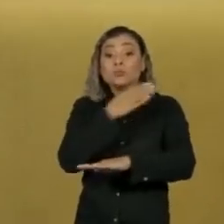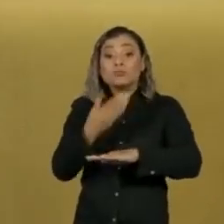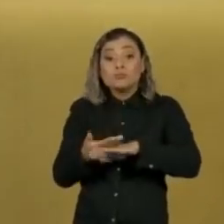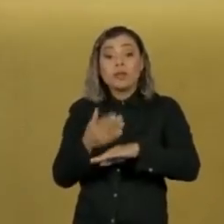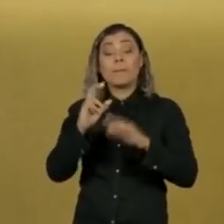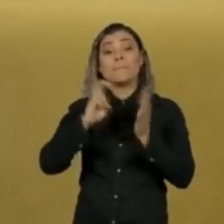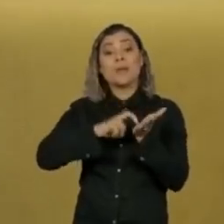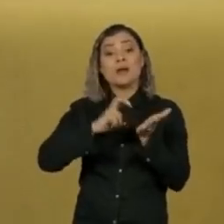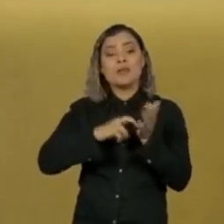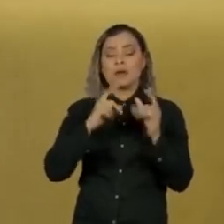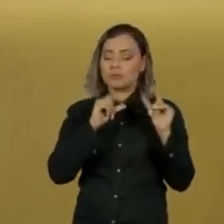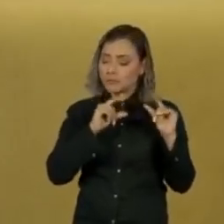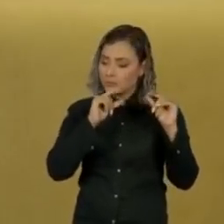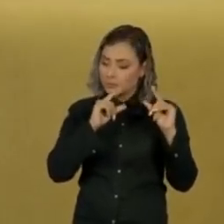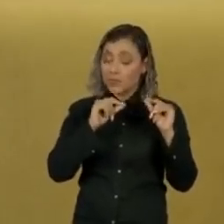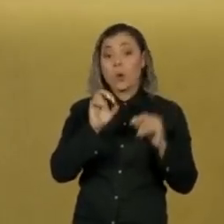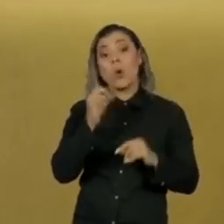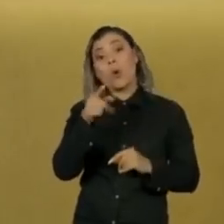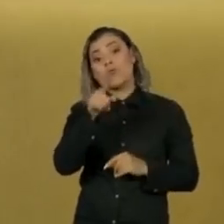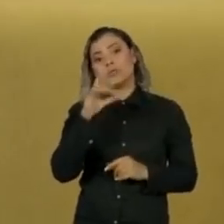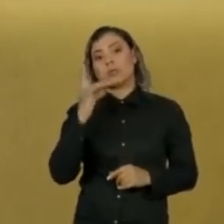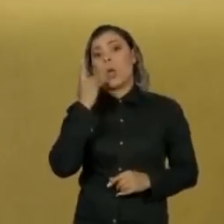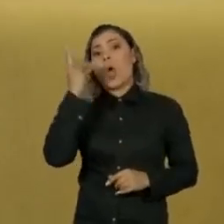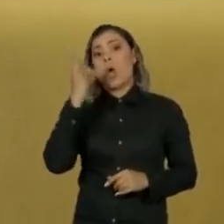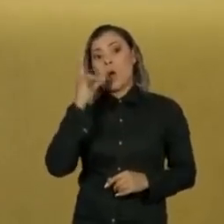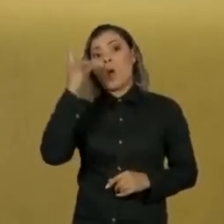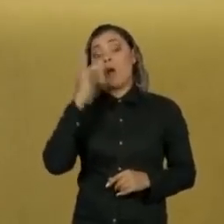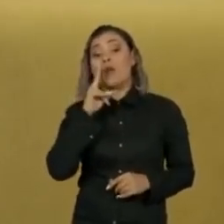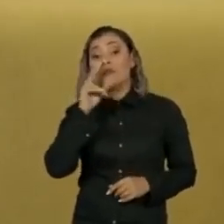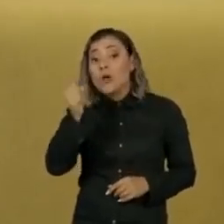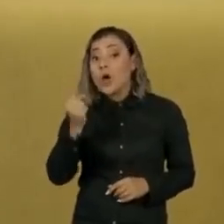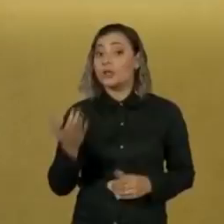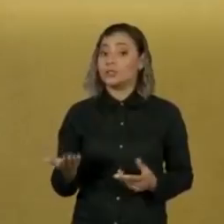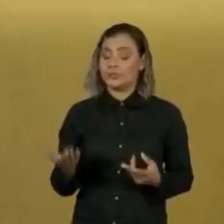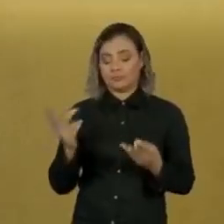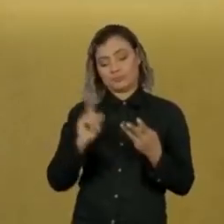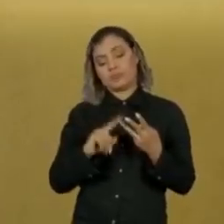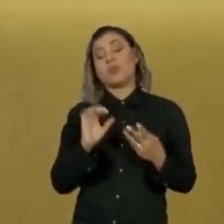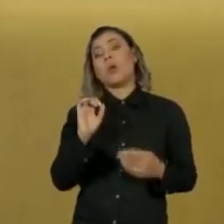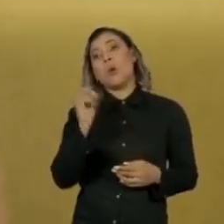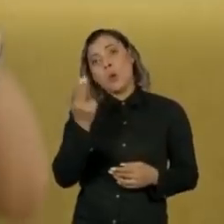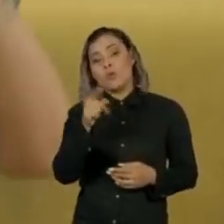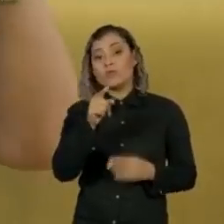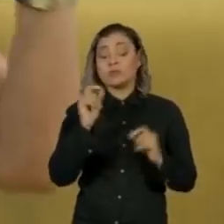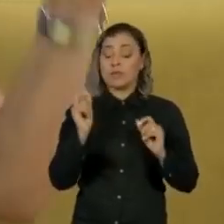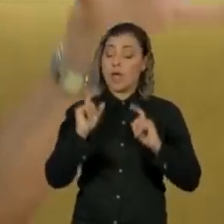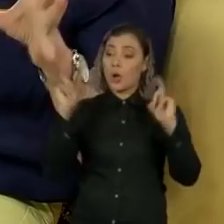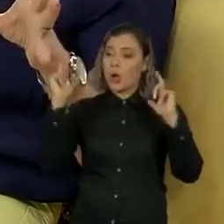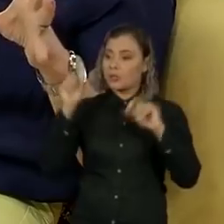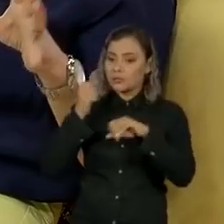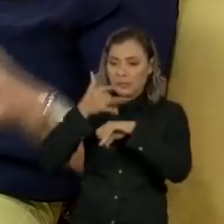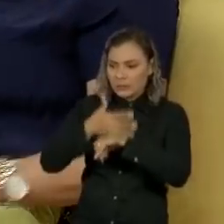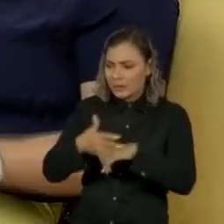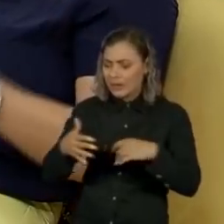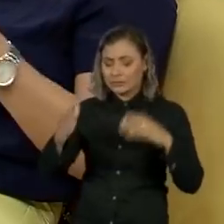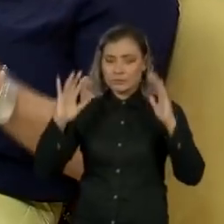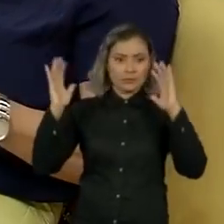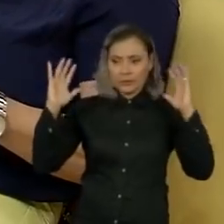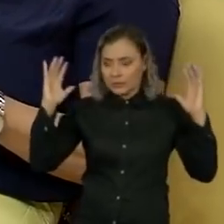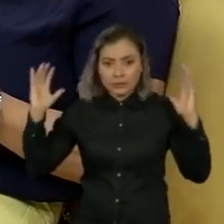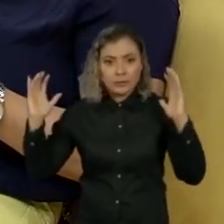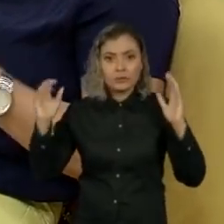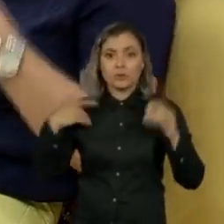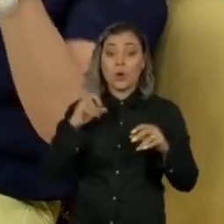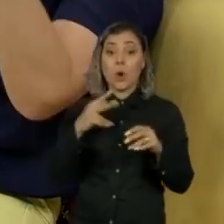ou você está roncando muito frequentemente, ou você acorda à noite e tem comportamentos anormais, ou mexe